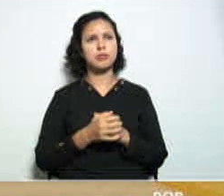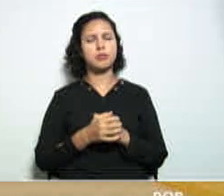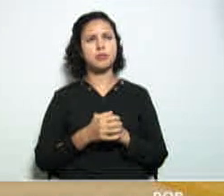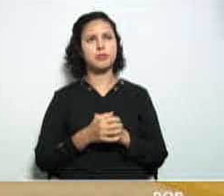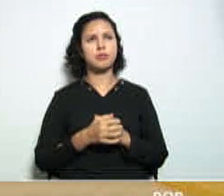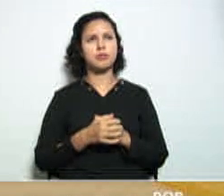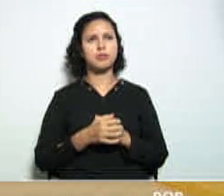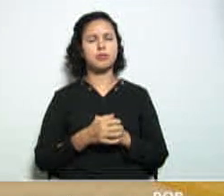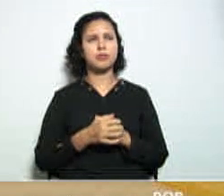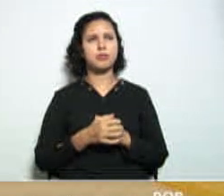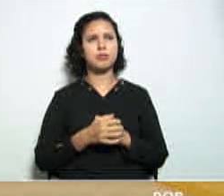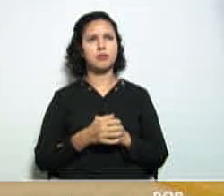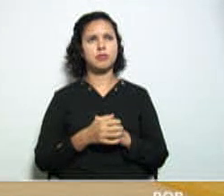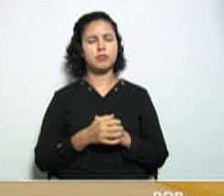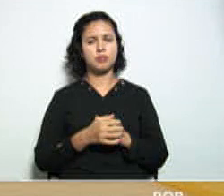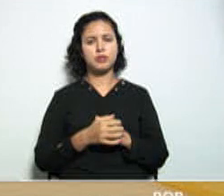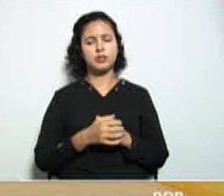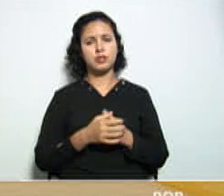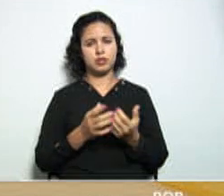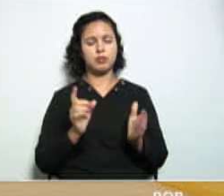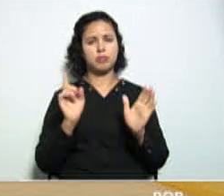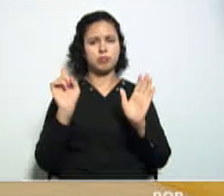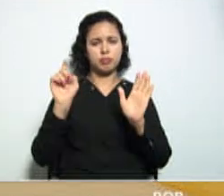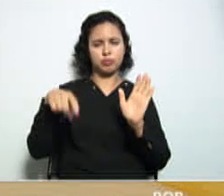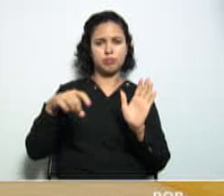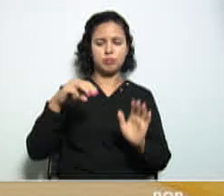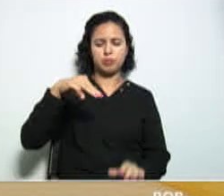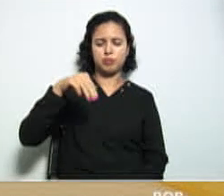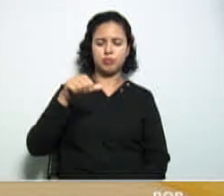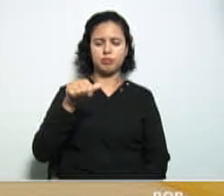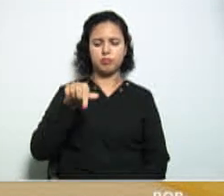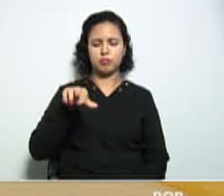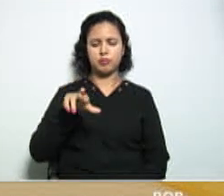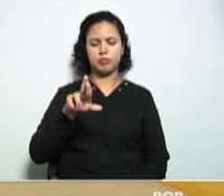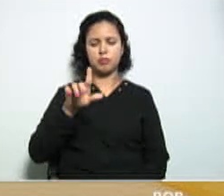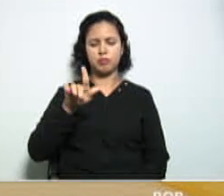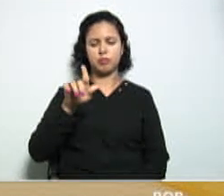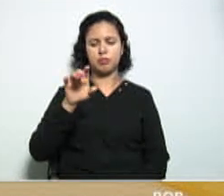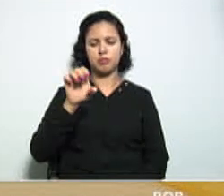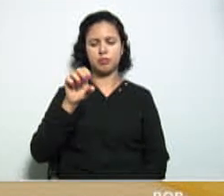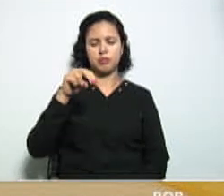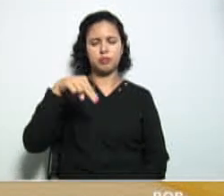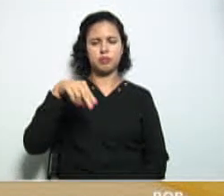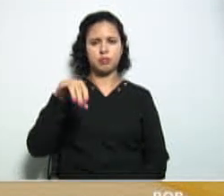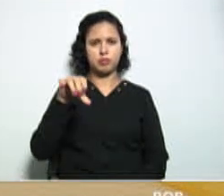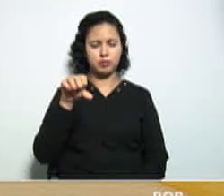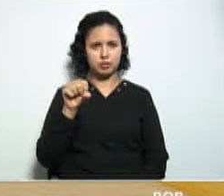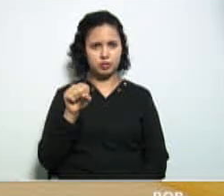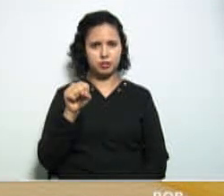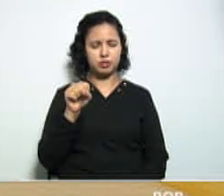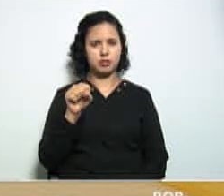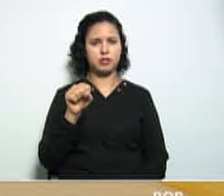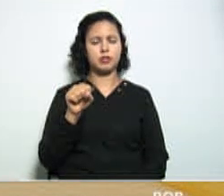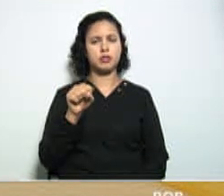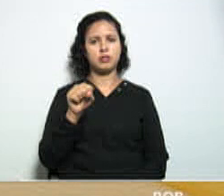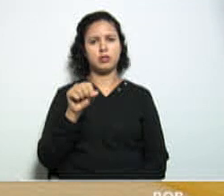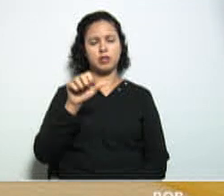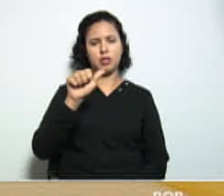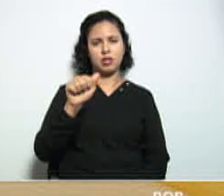Vamos no menu de margens personalizadas. Conforme a ABNT, a margem